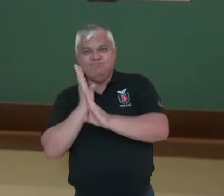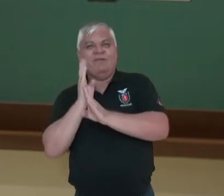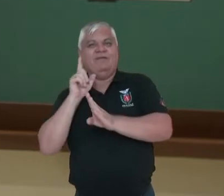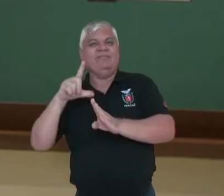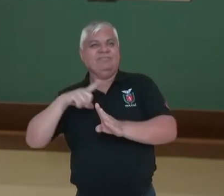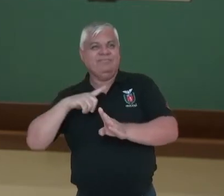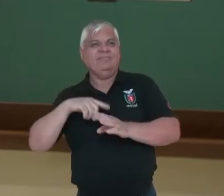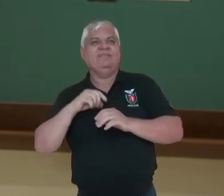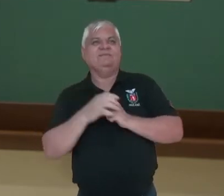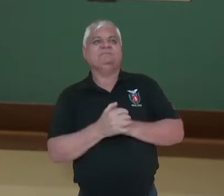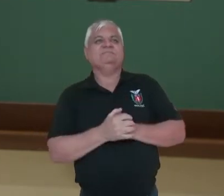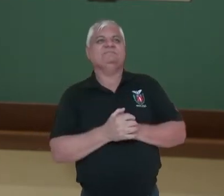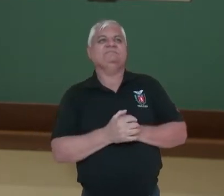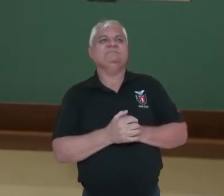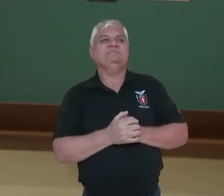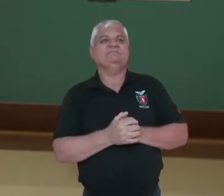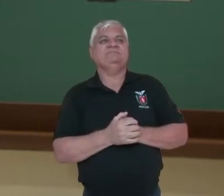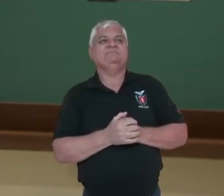oxigênio na fórmula.